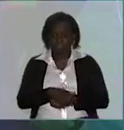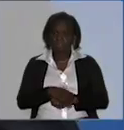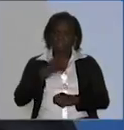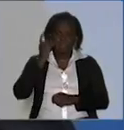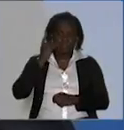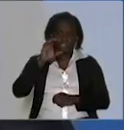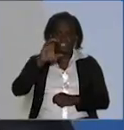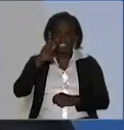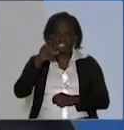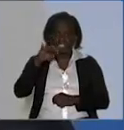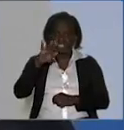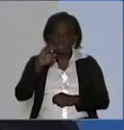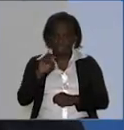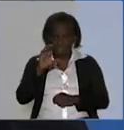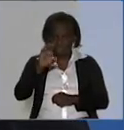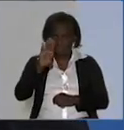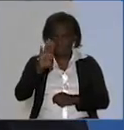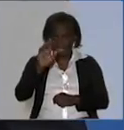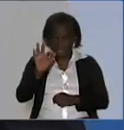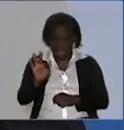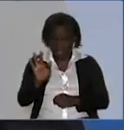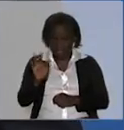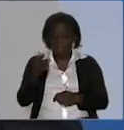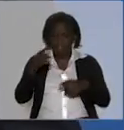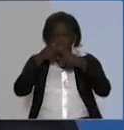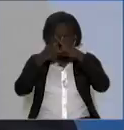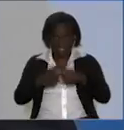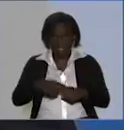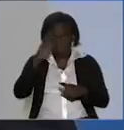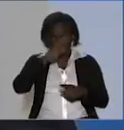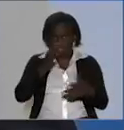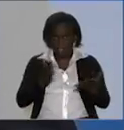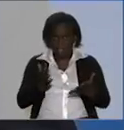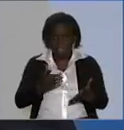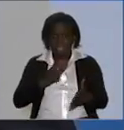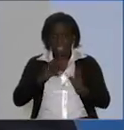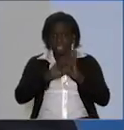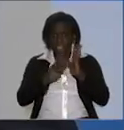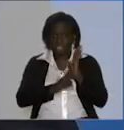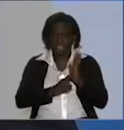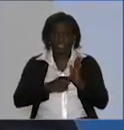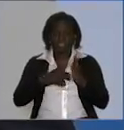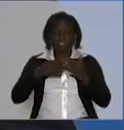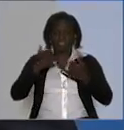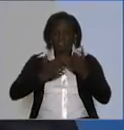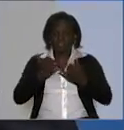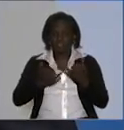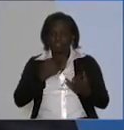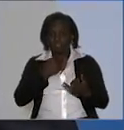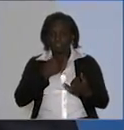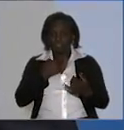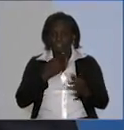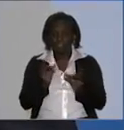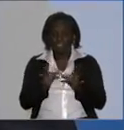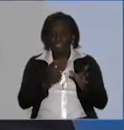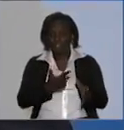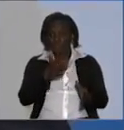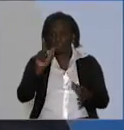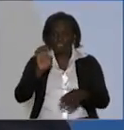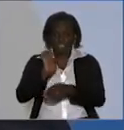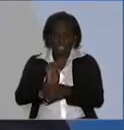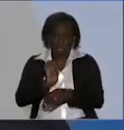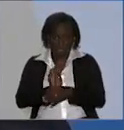Janeiro. Deputado Chiquinho, a CBF, no Campeonato Brasileiro desse ano, já colocou no regulamento que os jogos não poderão ser vendidos para